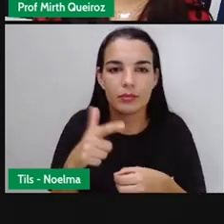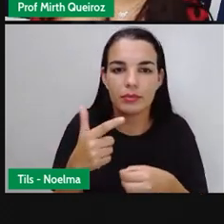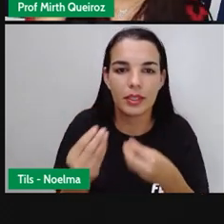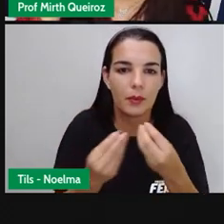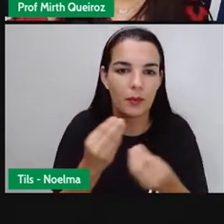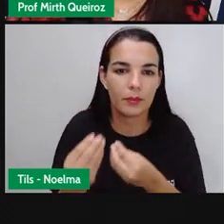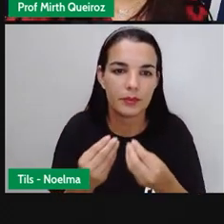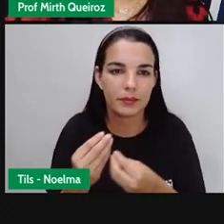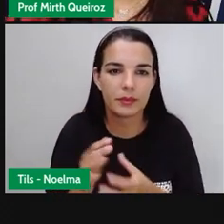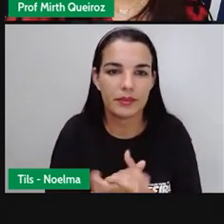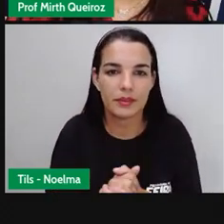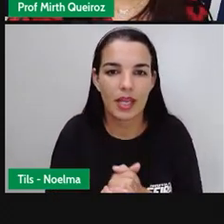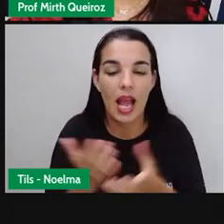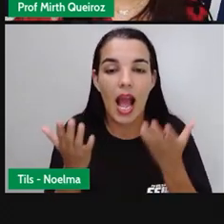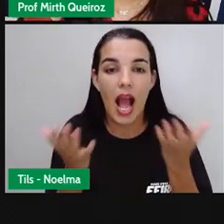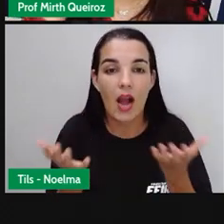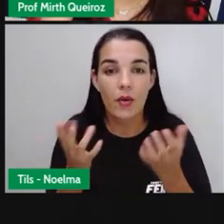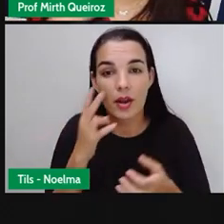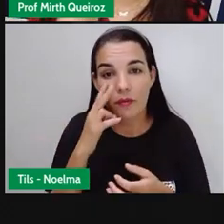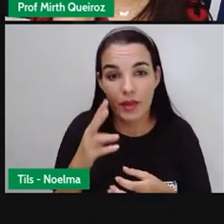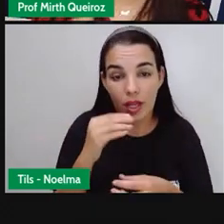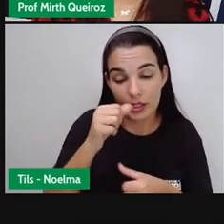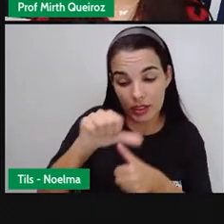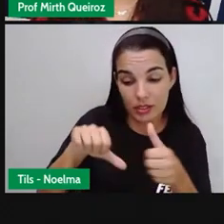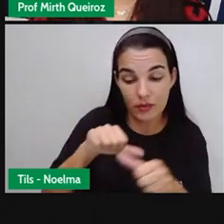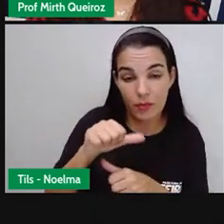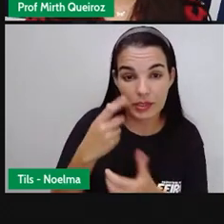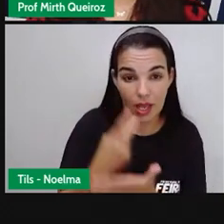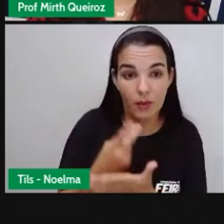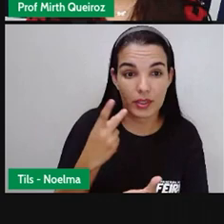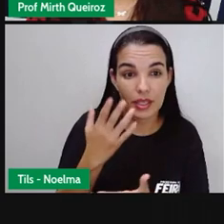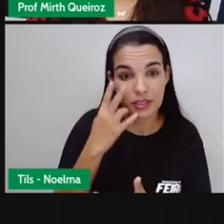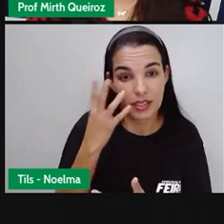Vamos ver como essas transformações acontecem?